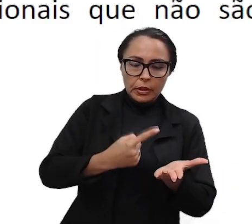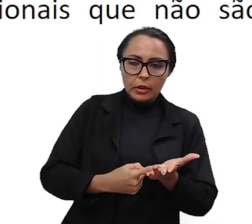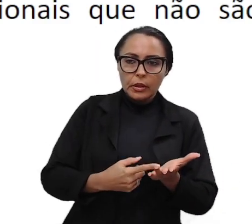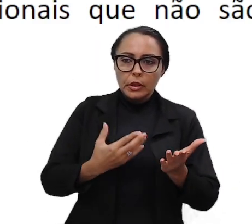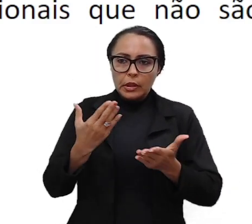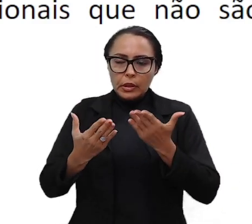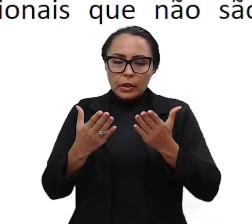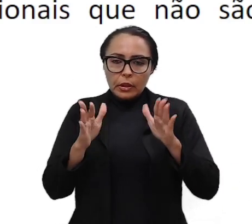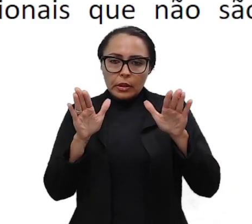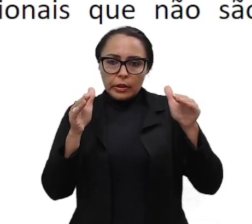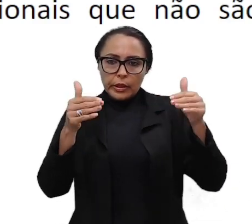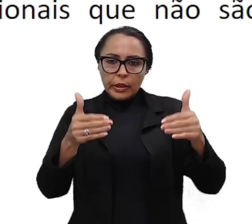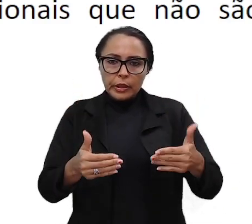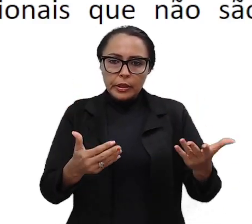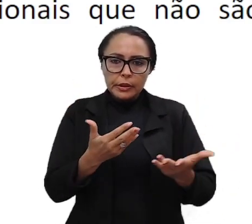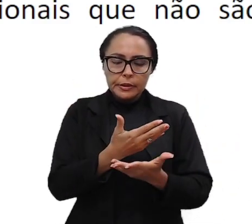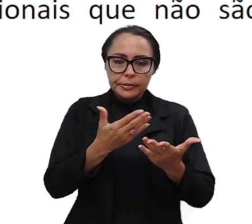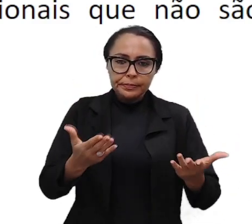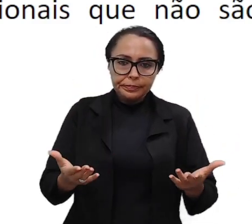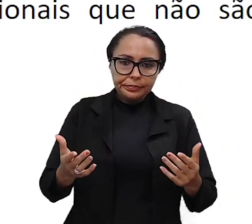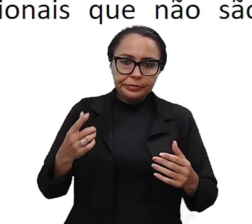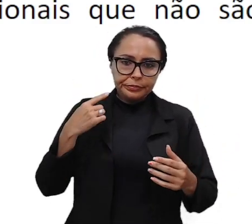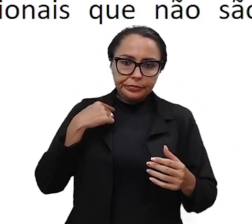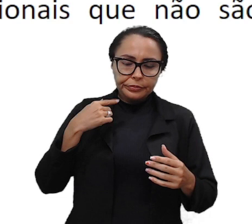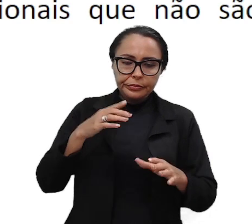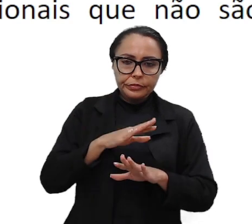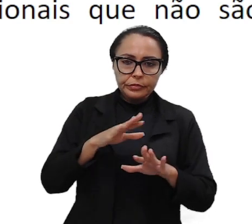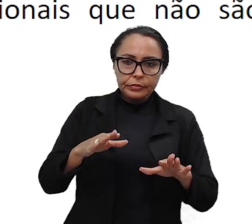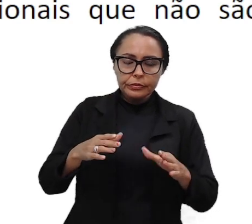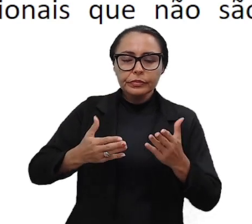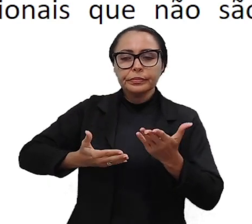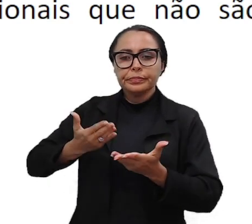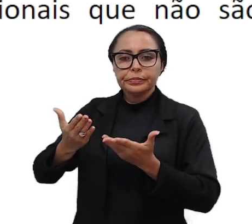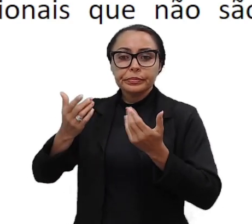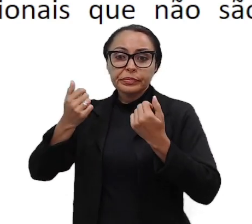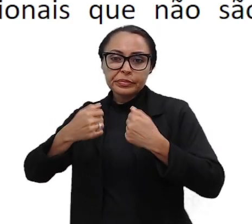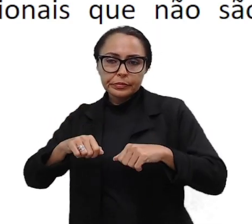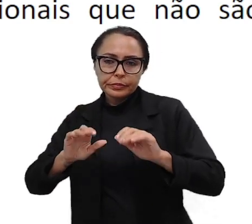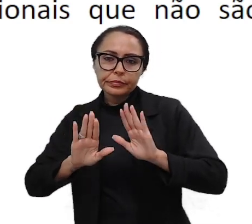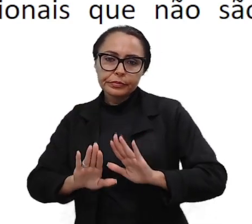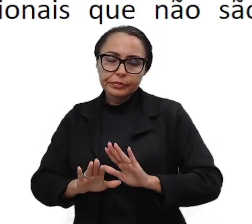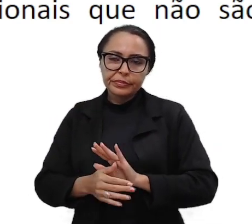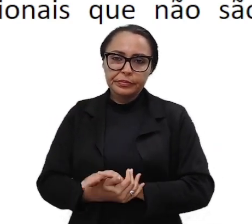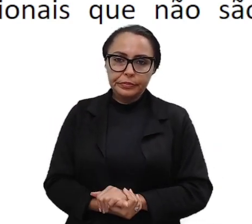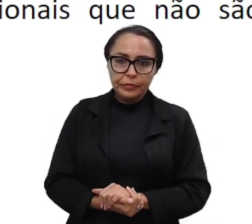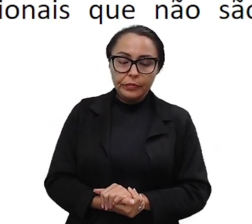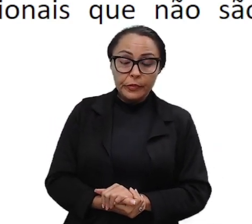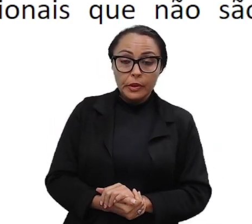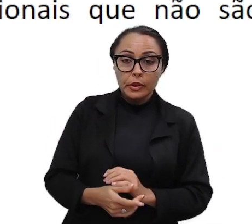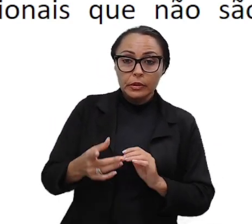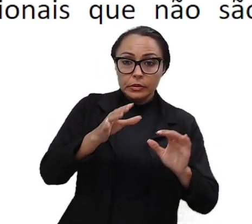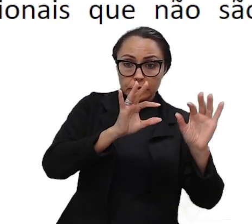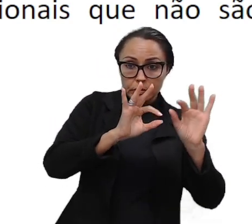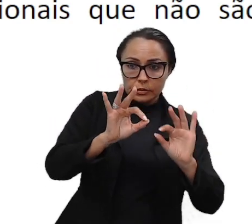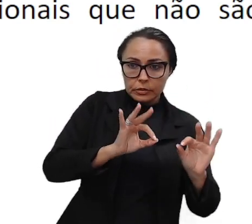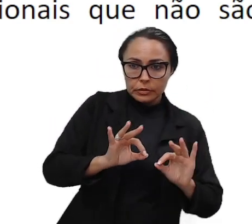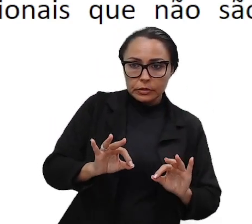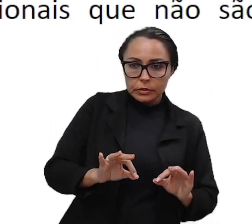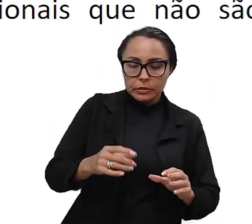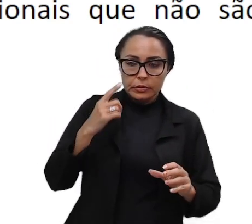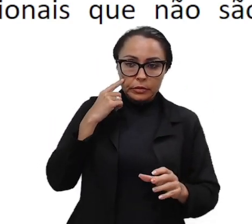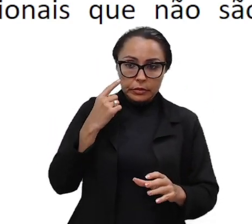necessidades específicas e devem estar disponíveis quando o consumidor precisa delas. No entanto, a formação desses estoques gera